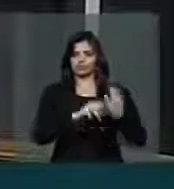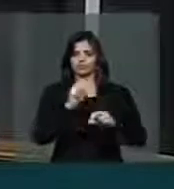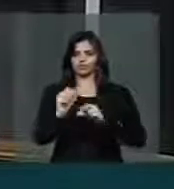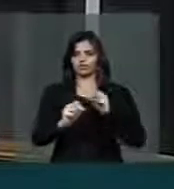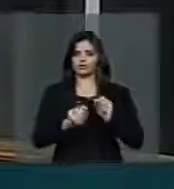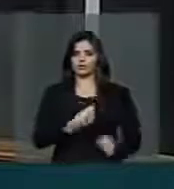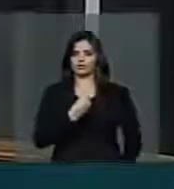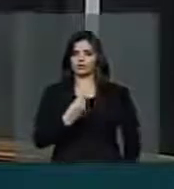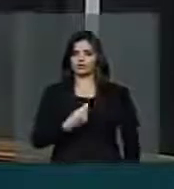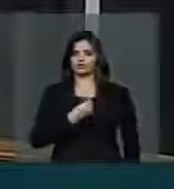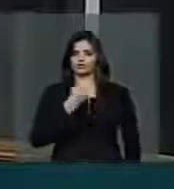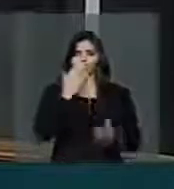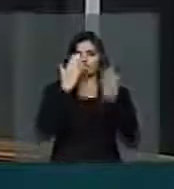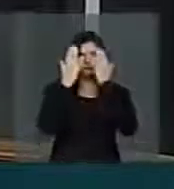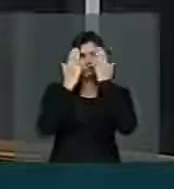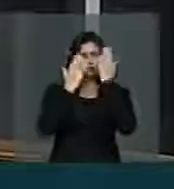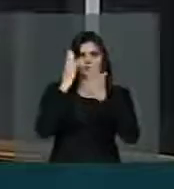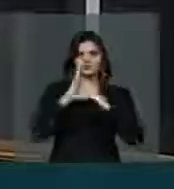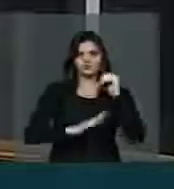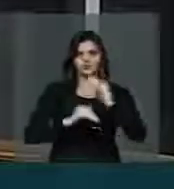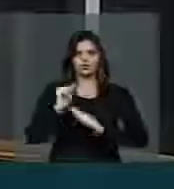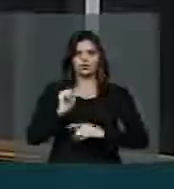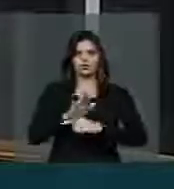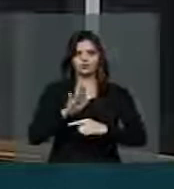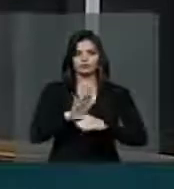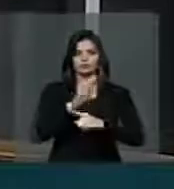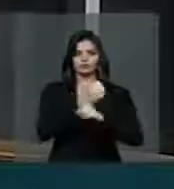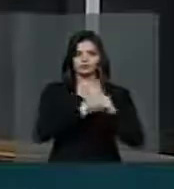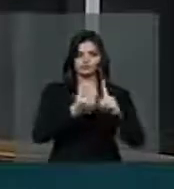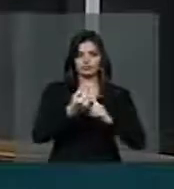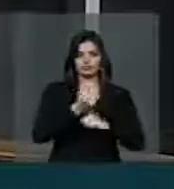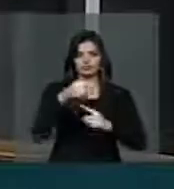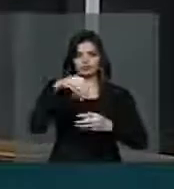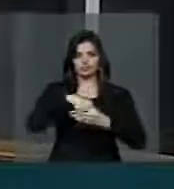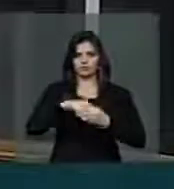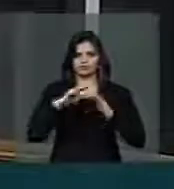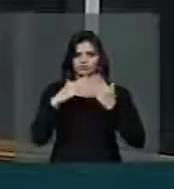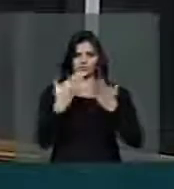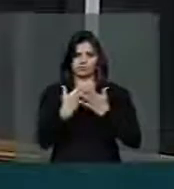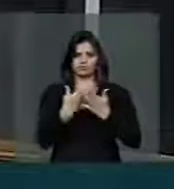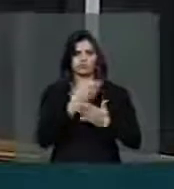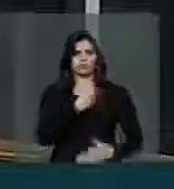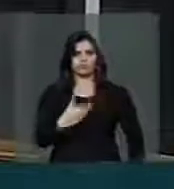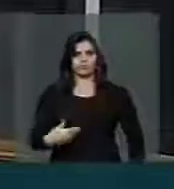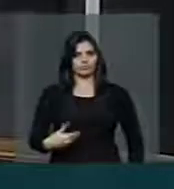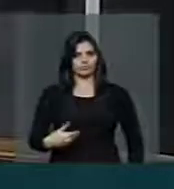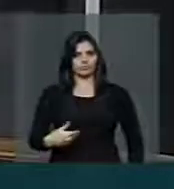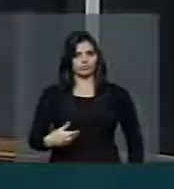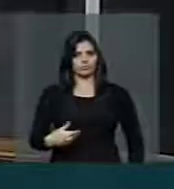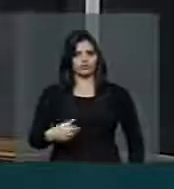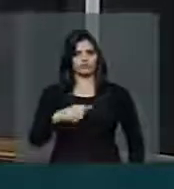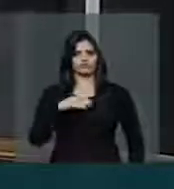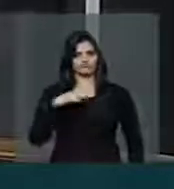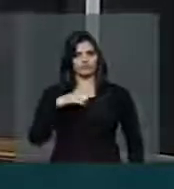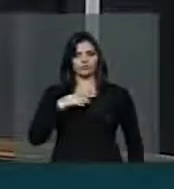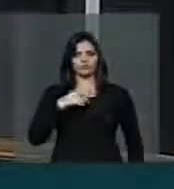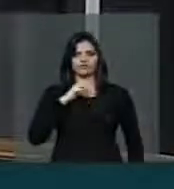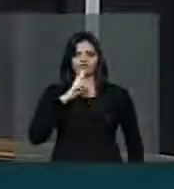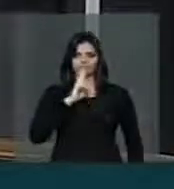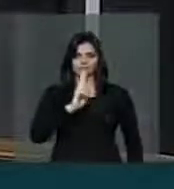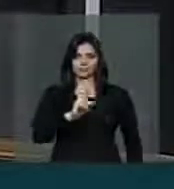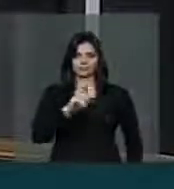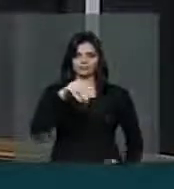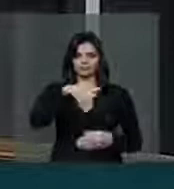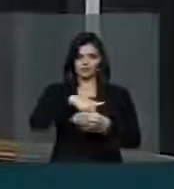presença dos psicólogos e assistentes sociais nas escolas públicas. finalmente teve seu parecer colocado